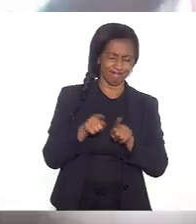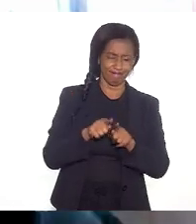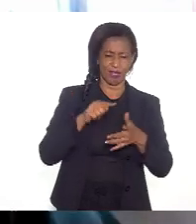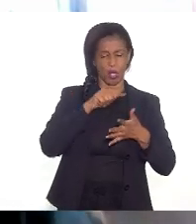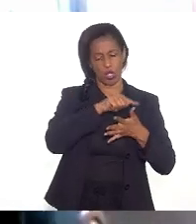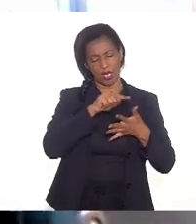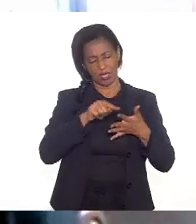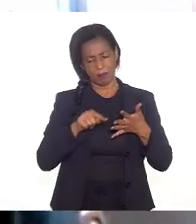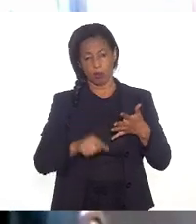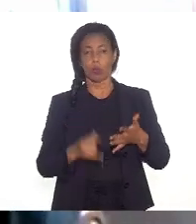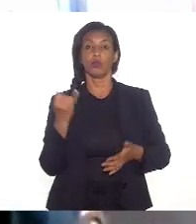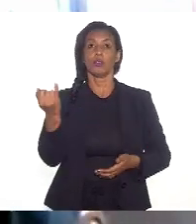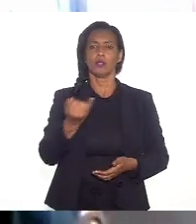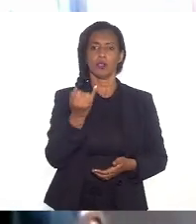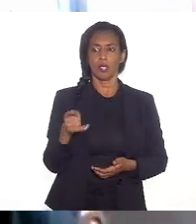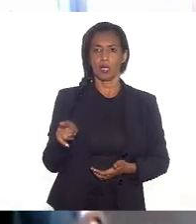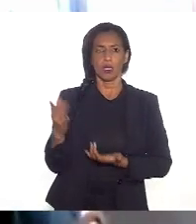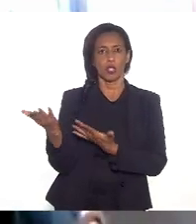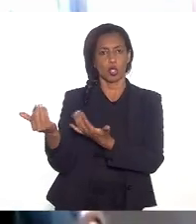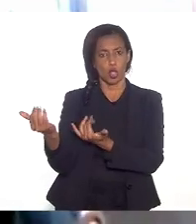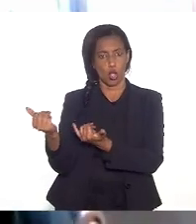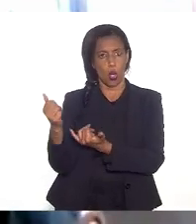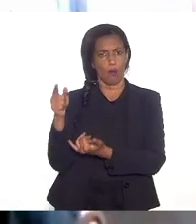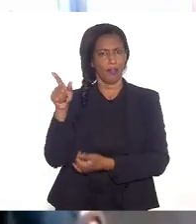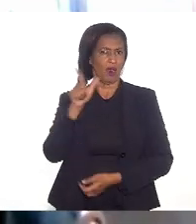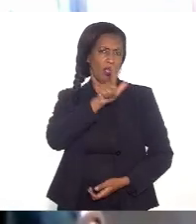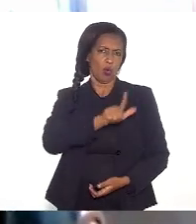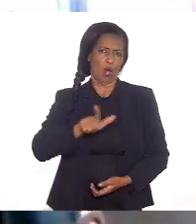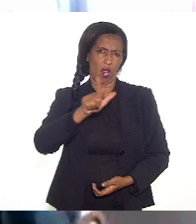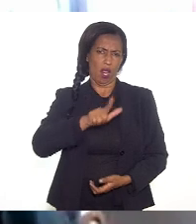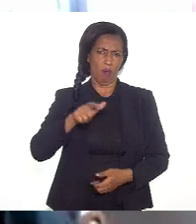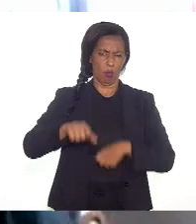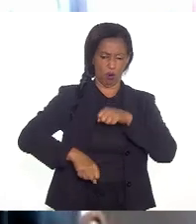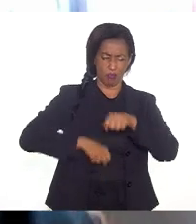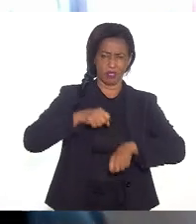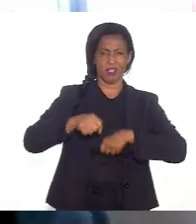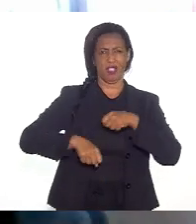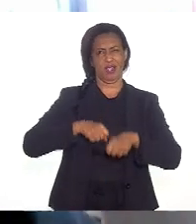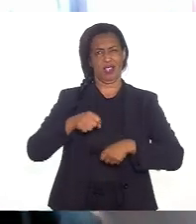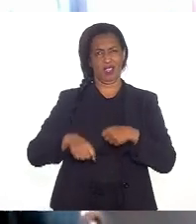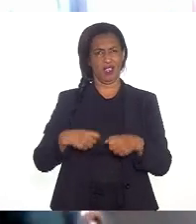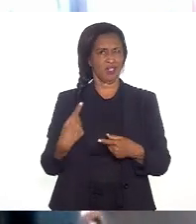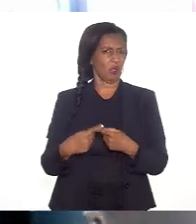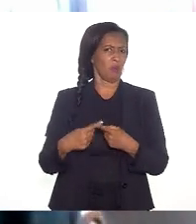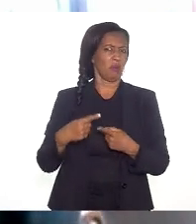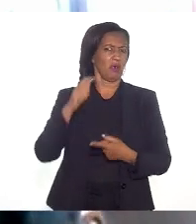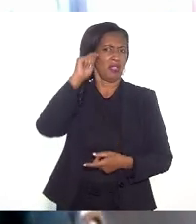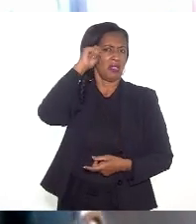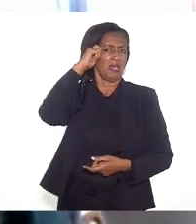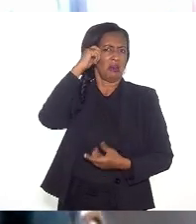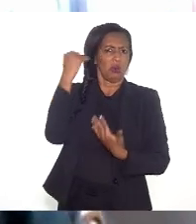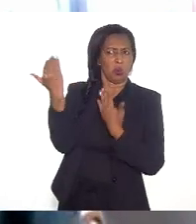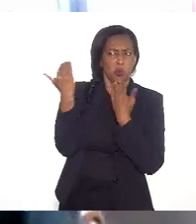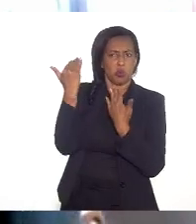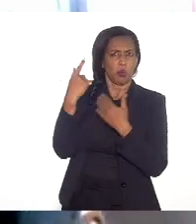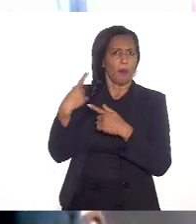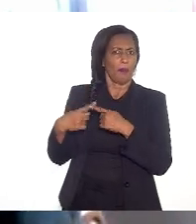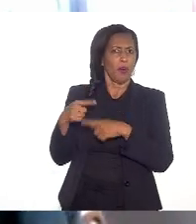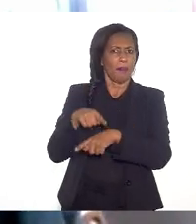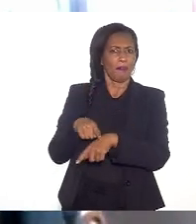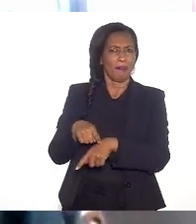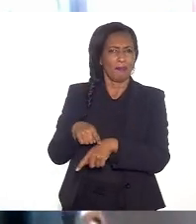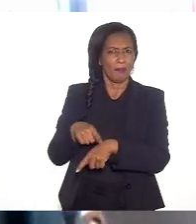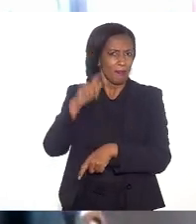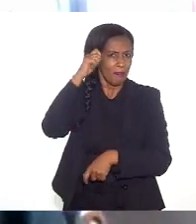esse chocante do jovem negro no Leblon com a bicicleta, quer dizer, no fundo, o cara é suspeito por ser preto. Quer dizer, onde é que a